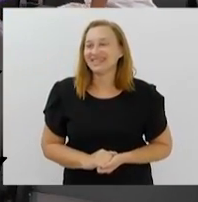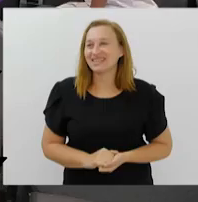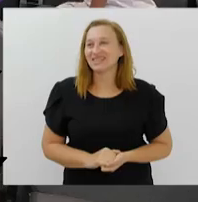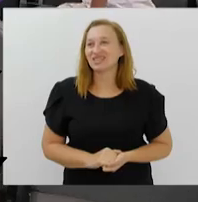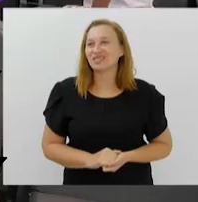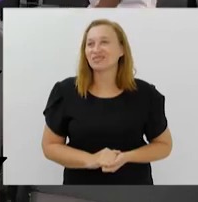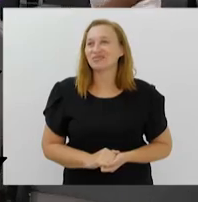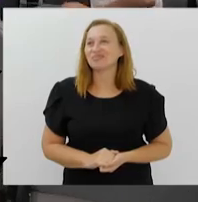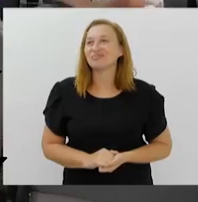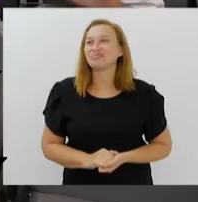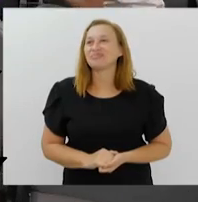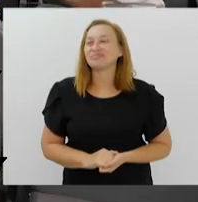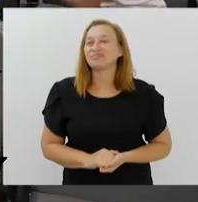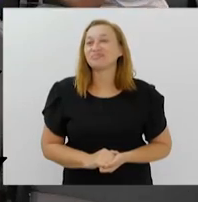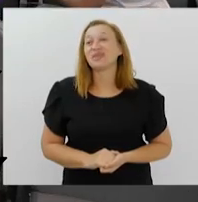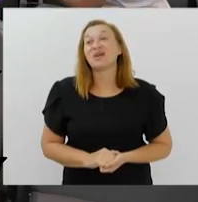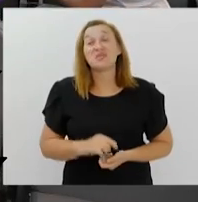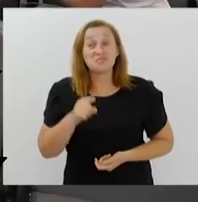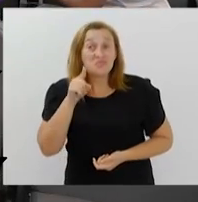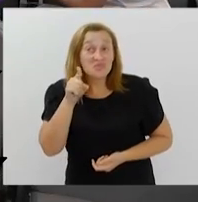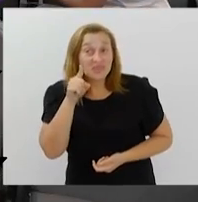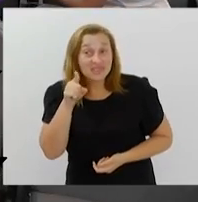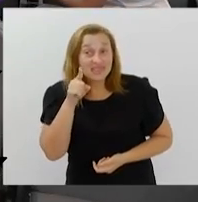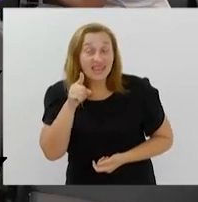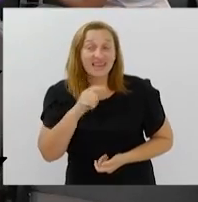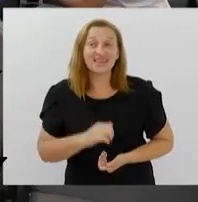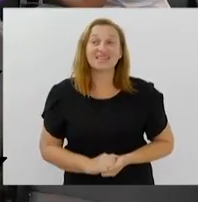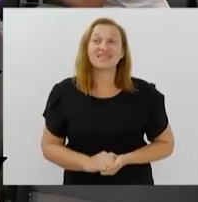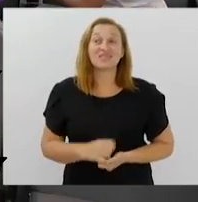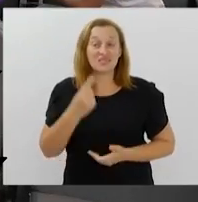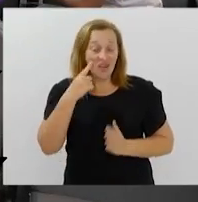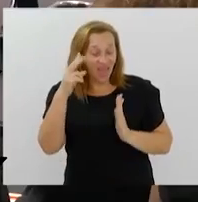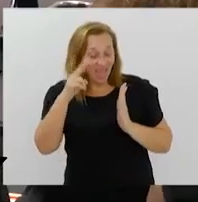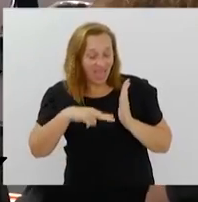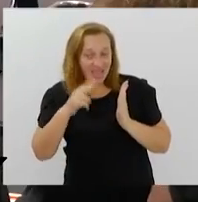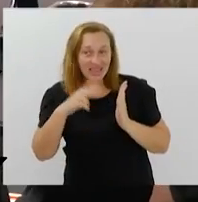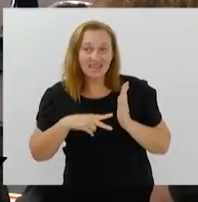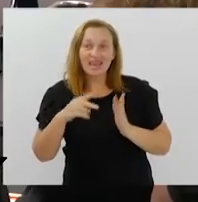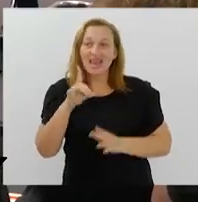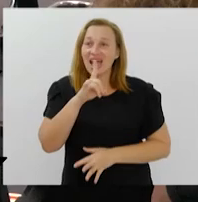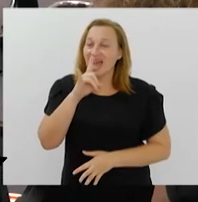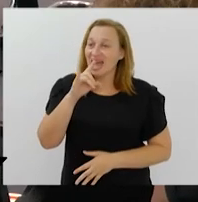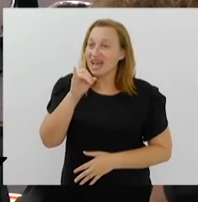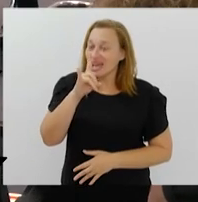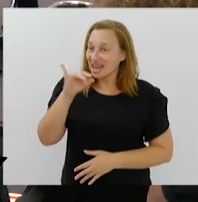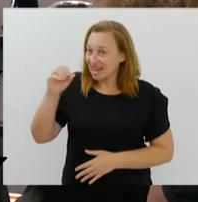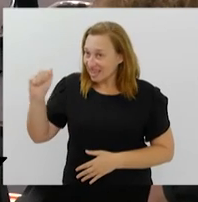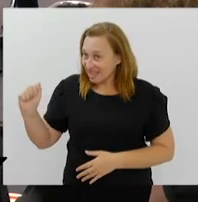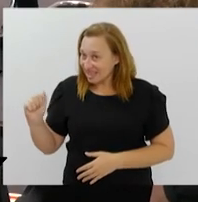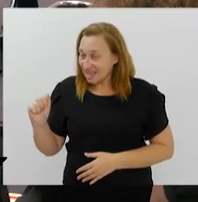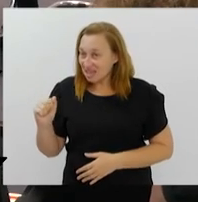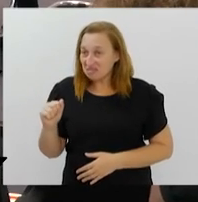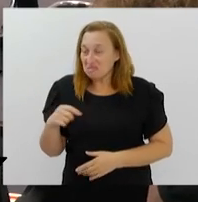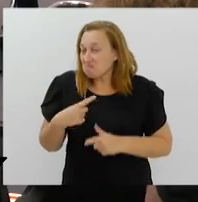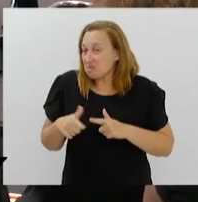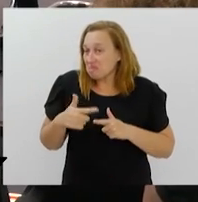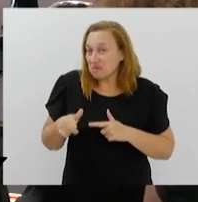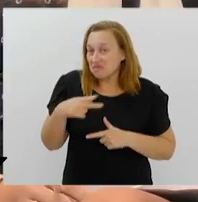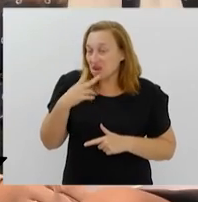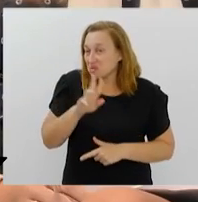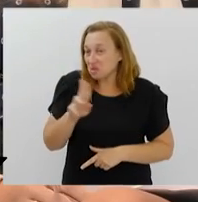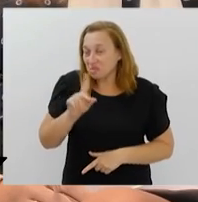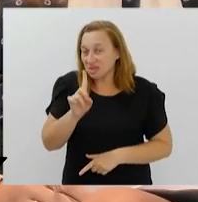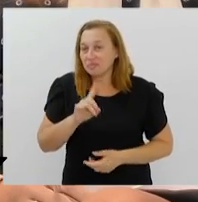hein é por você viu lindona Olha só vou ler aqui é a clínica Sem problema não ten problema nenhum para falar Clínica é Avan